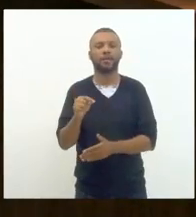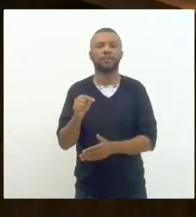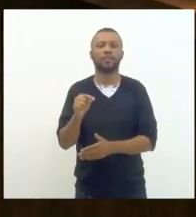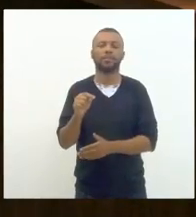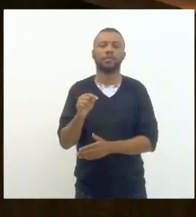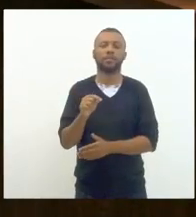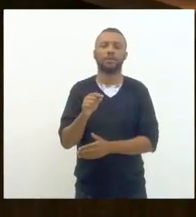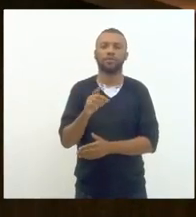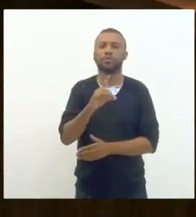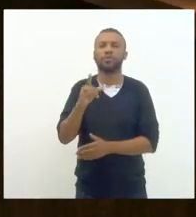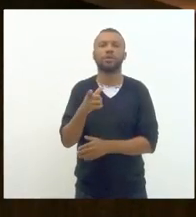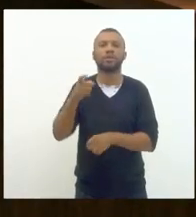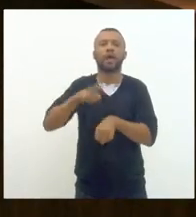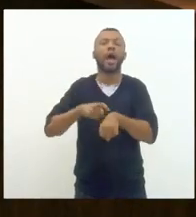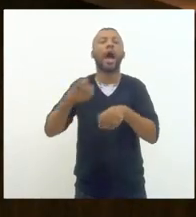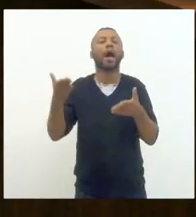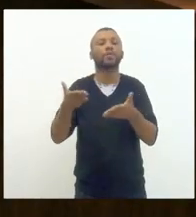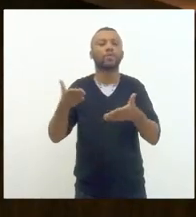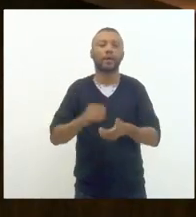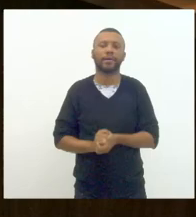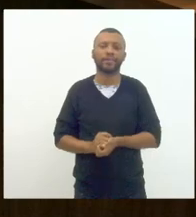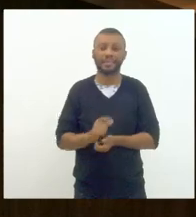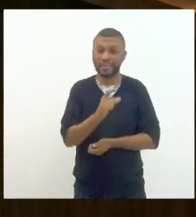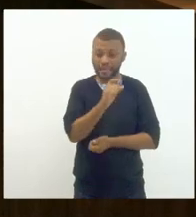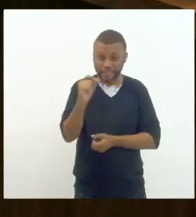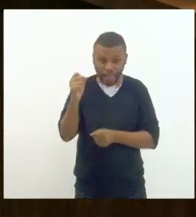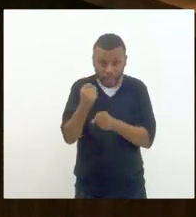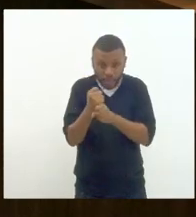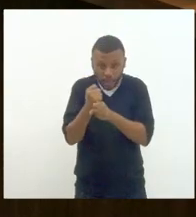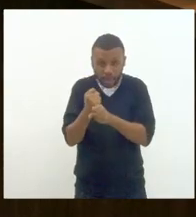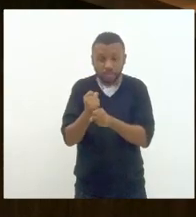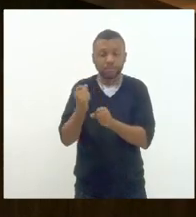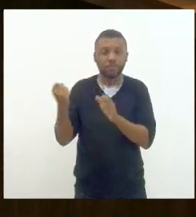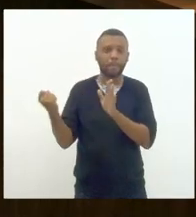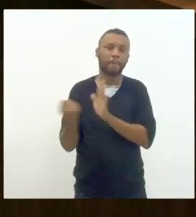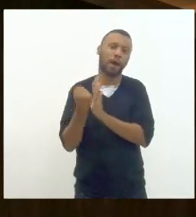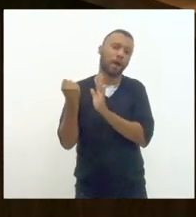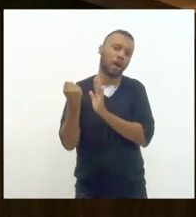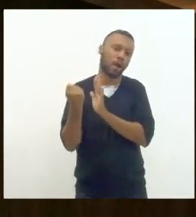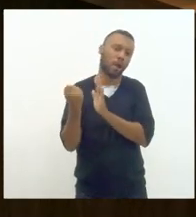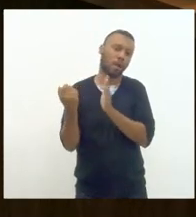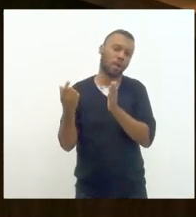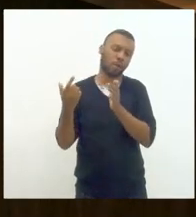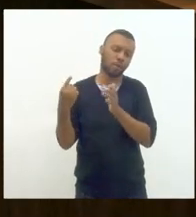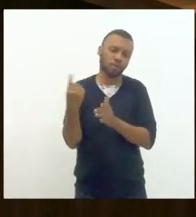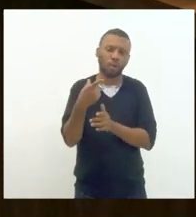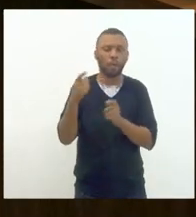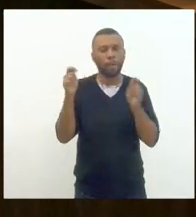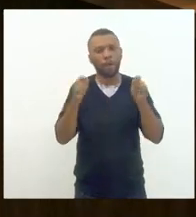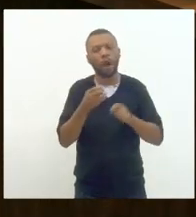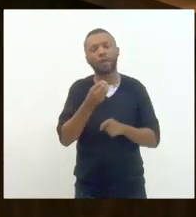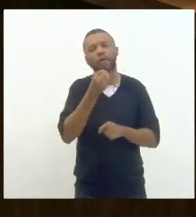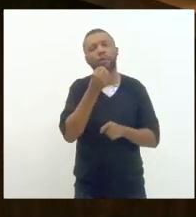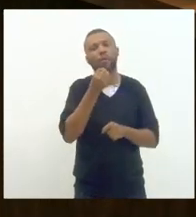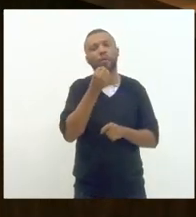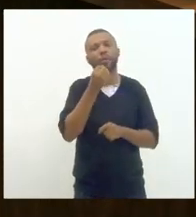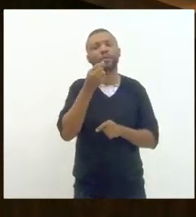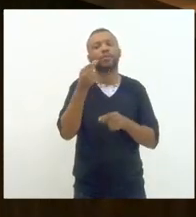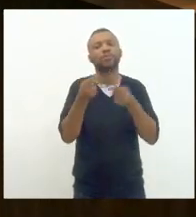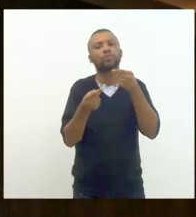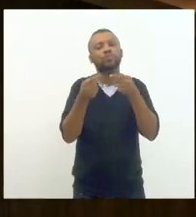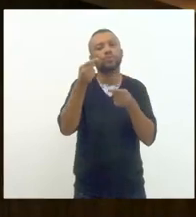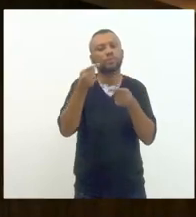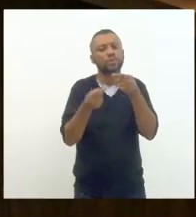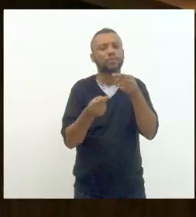os dias atuais. Ou seja, 100 anos onde a gente pode ter a oportunidade não só de discutir, mas